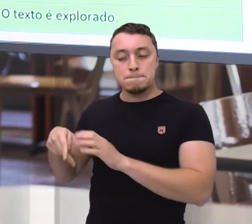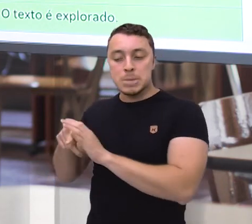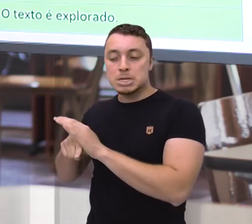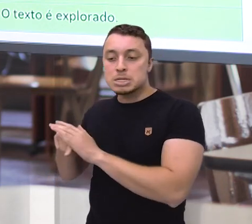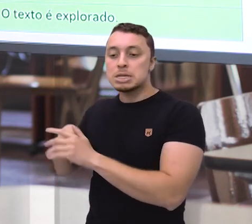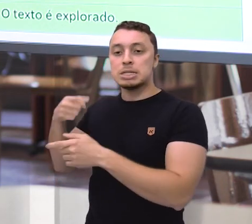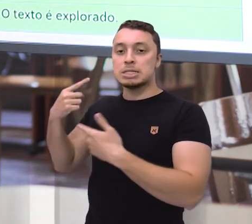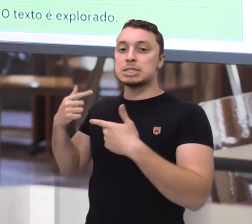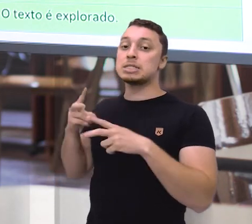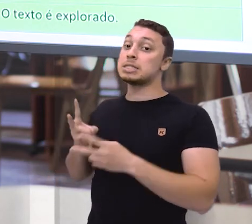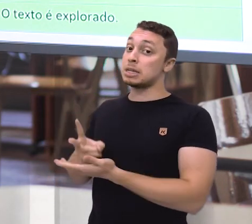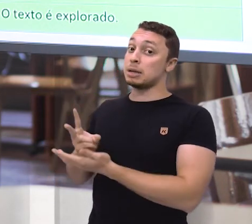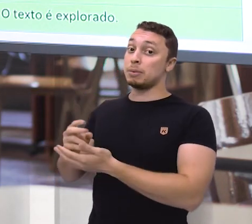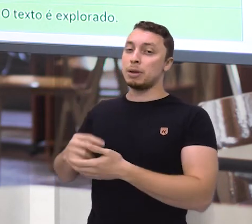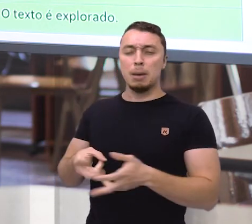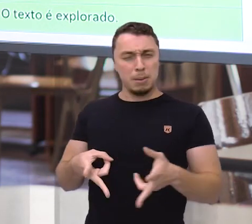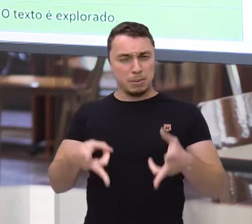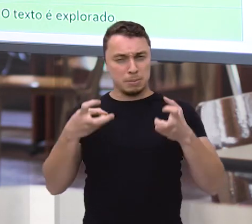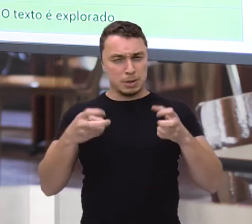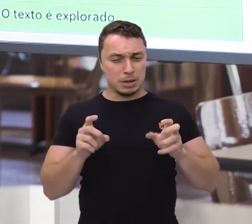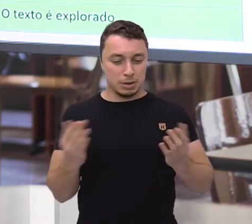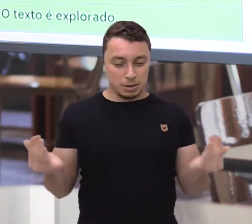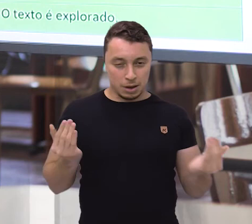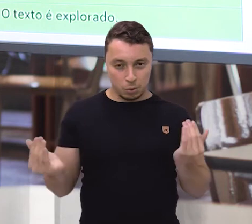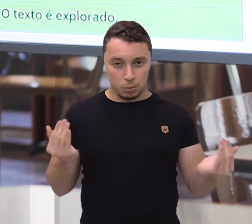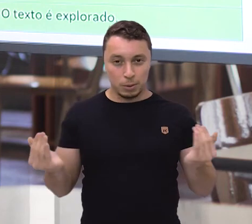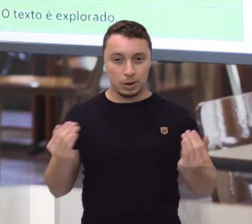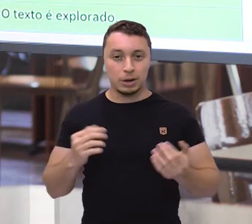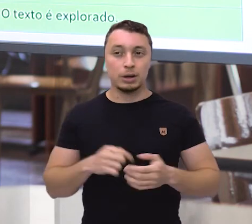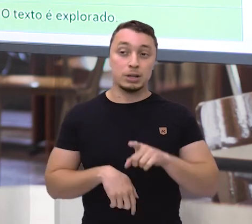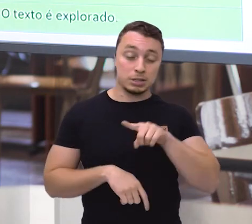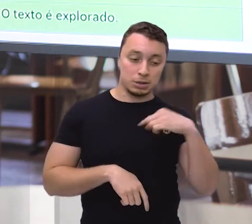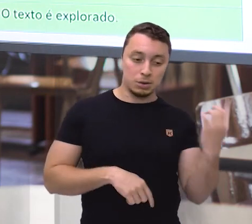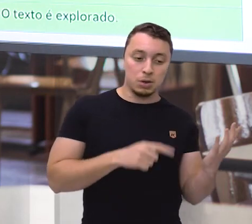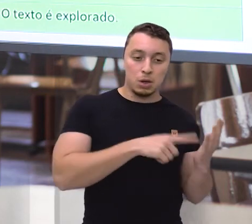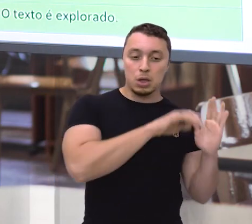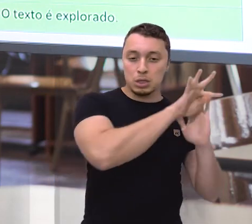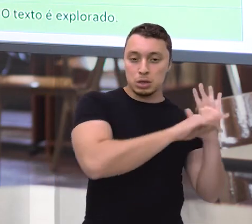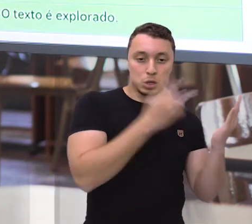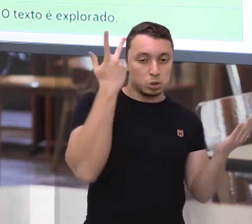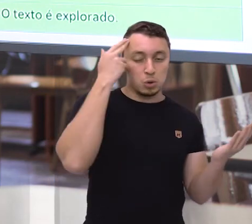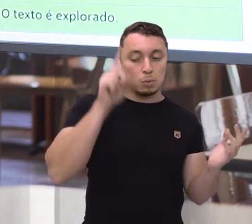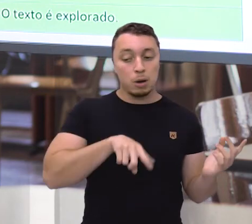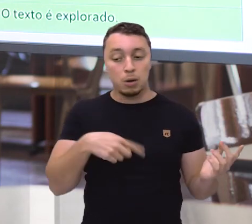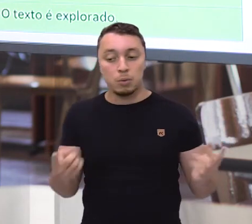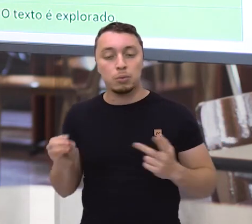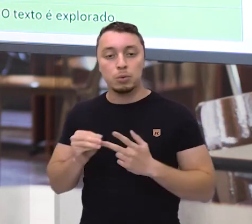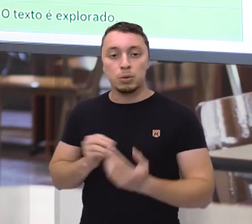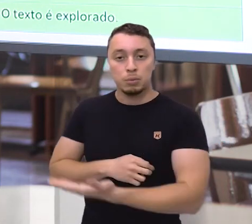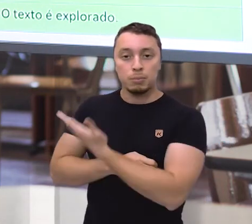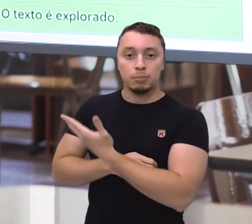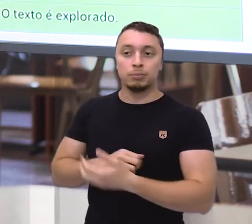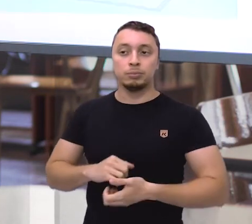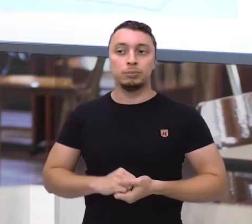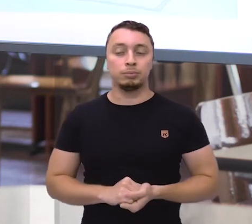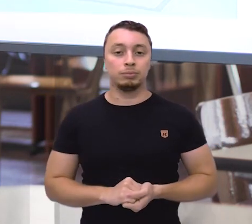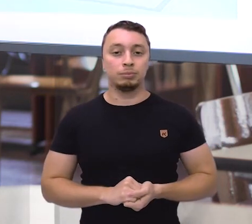pesquisado. Perceberam do que trata o livro tradicional e o hipertexto?